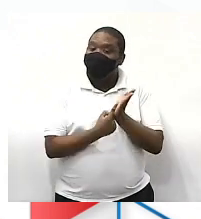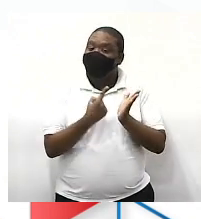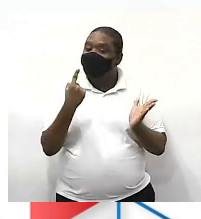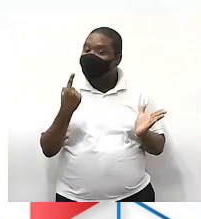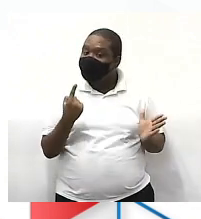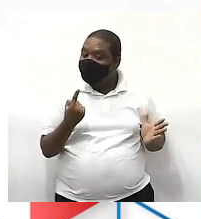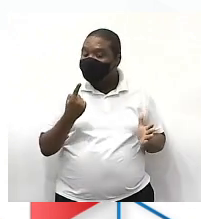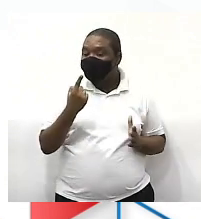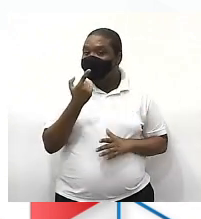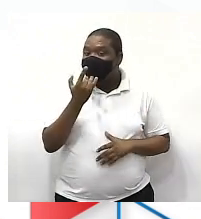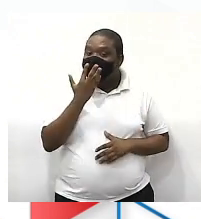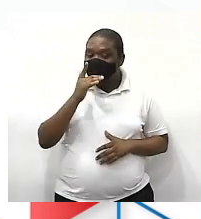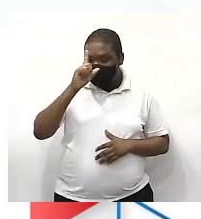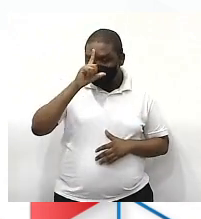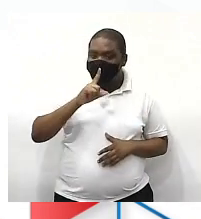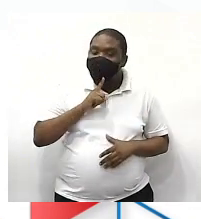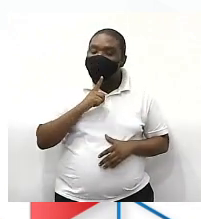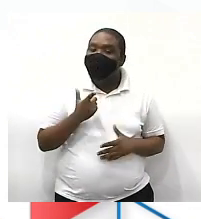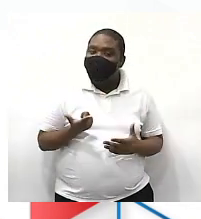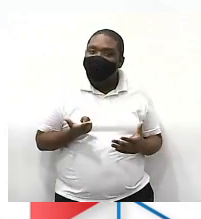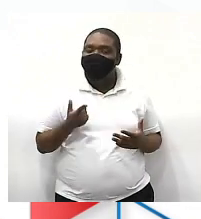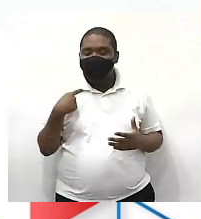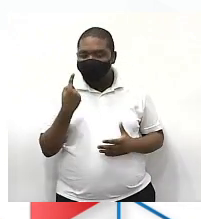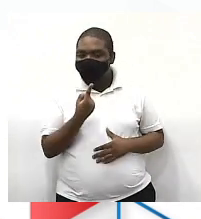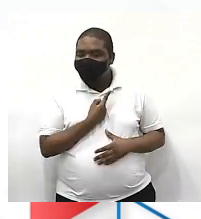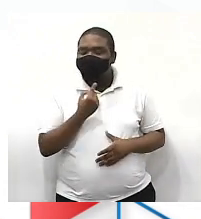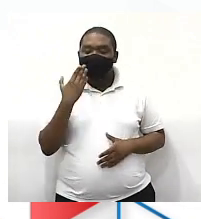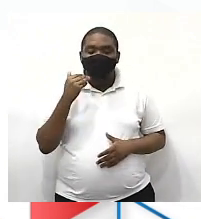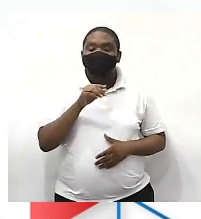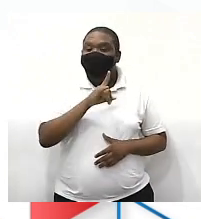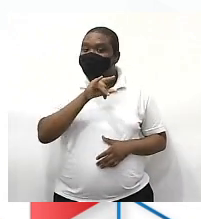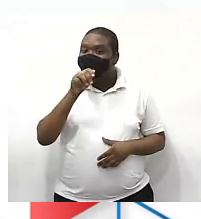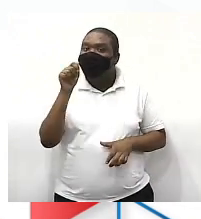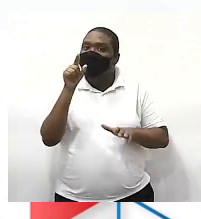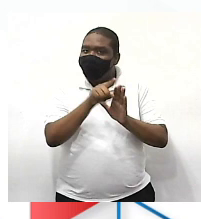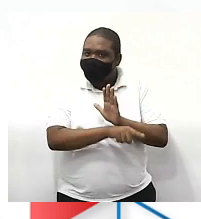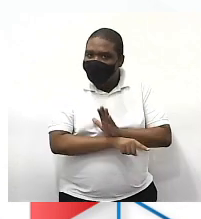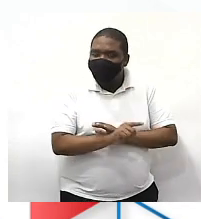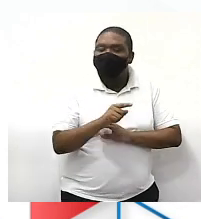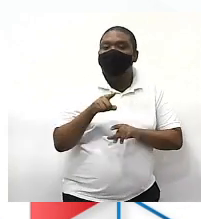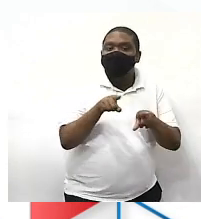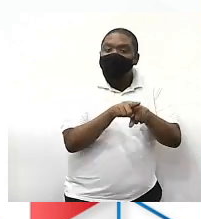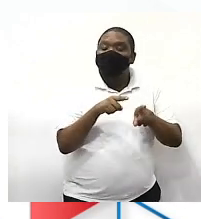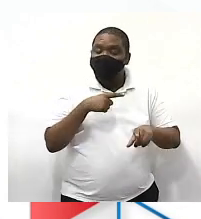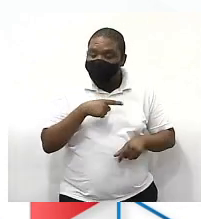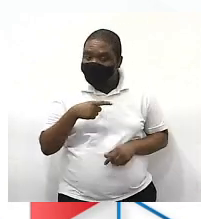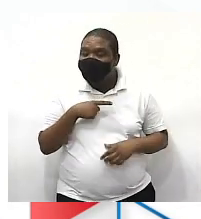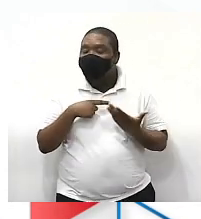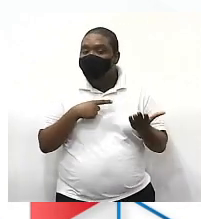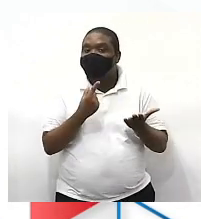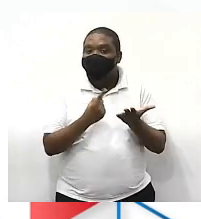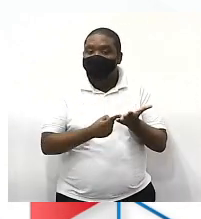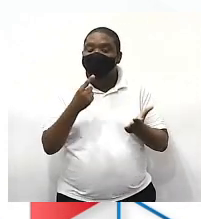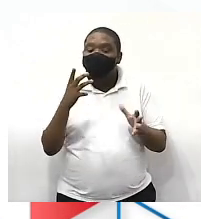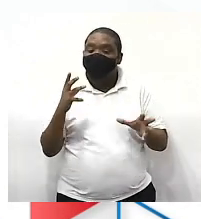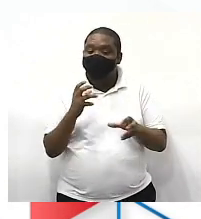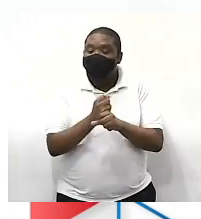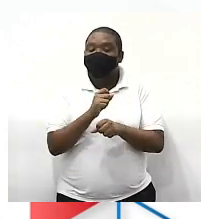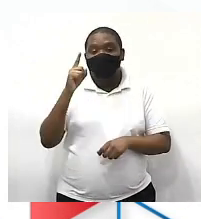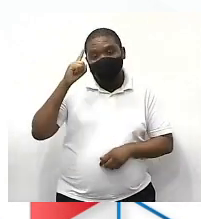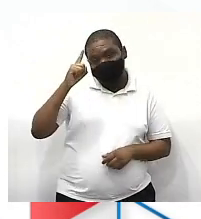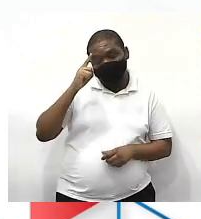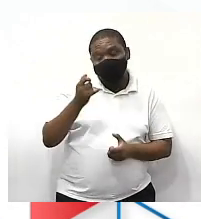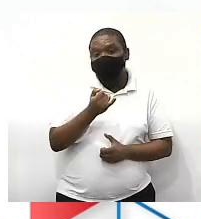calendário em amarelo o dia que a questão está sendo citada. E está também marcado o total de dias do